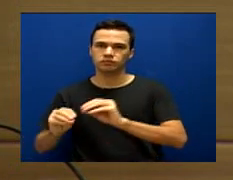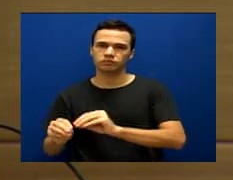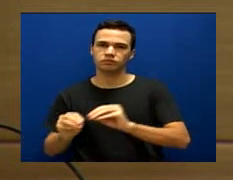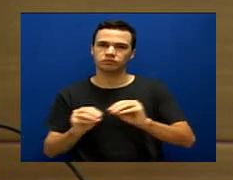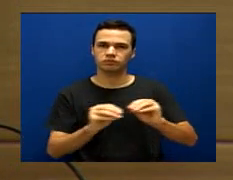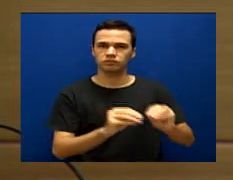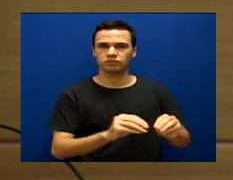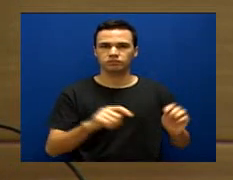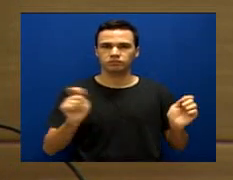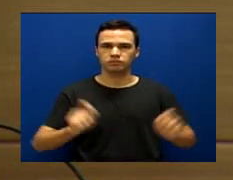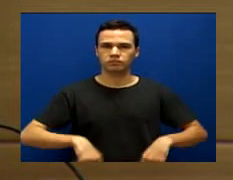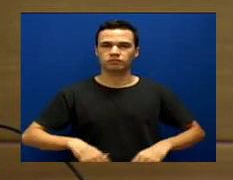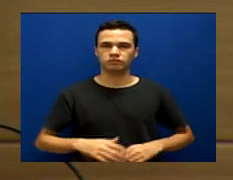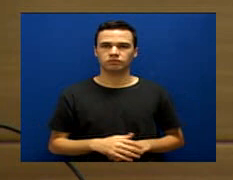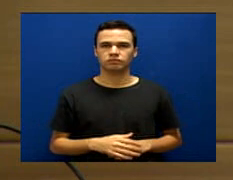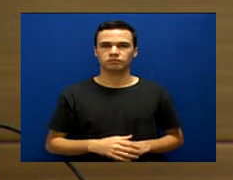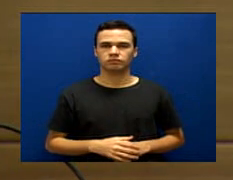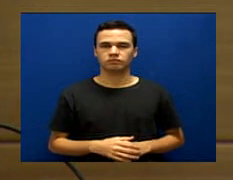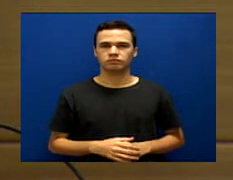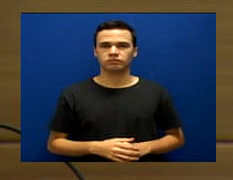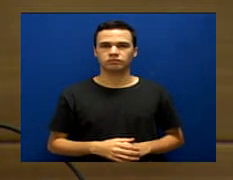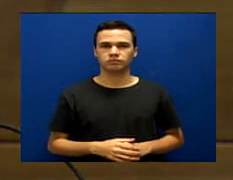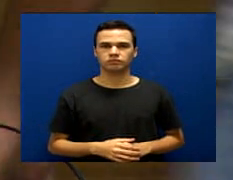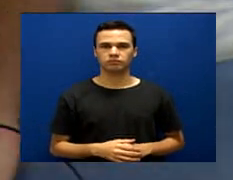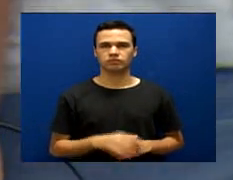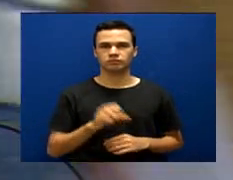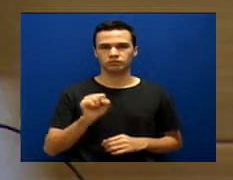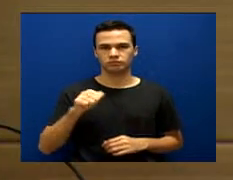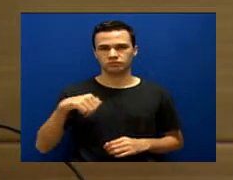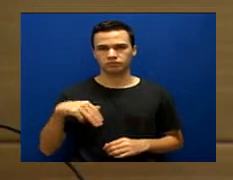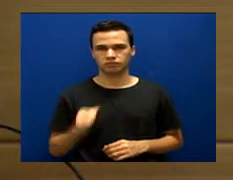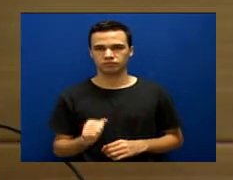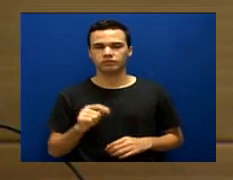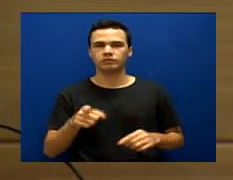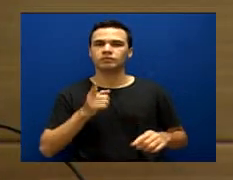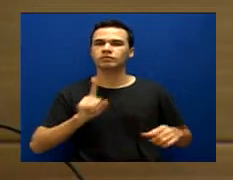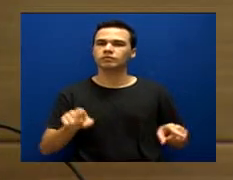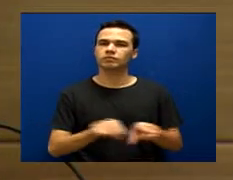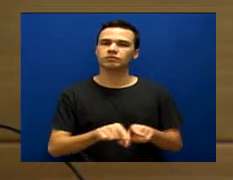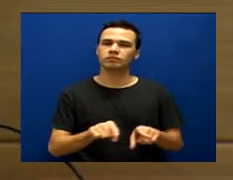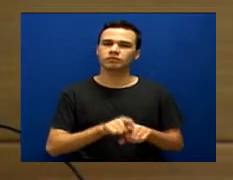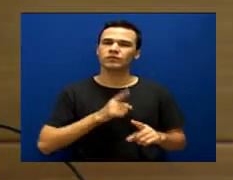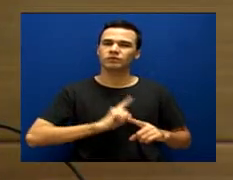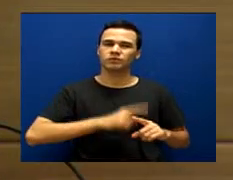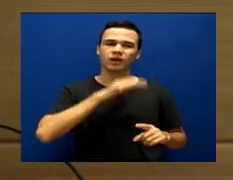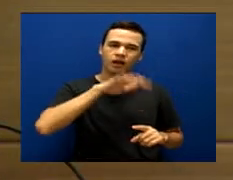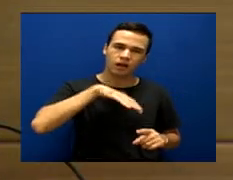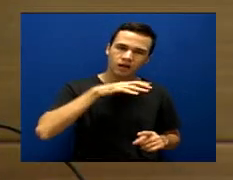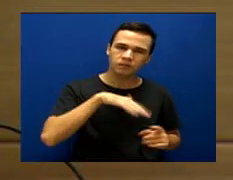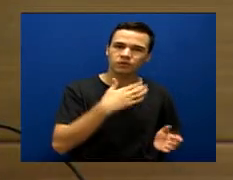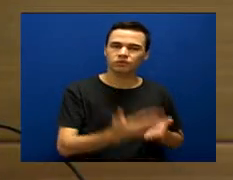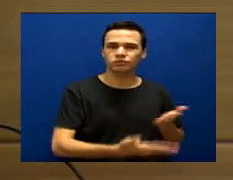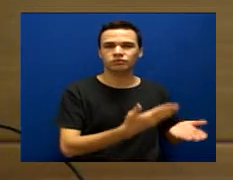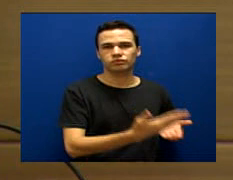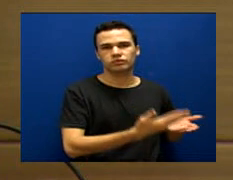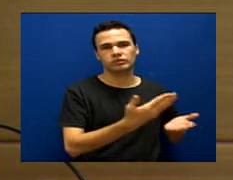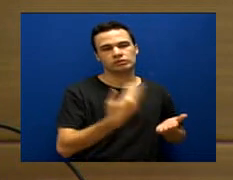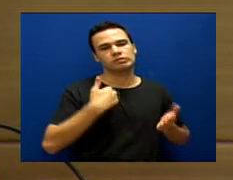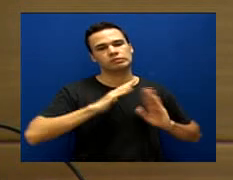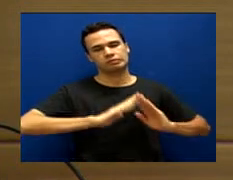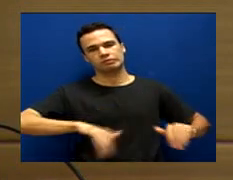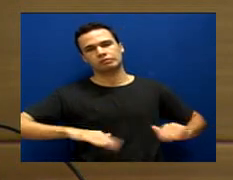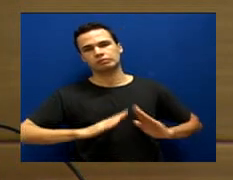para que venha a SEMA também, até porque a questão do bem-estar animal é uma